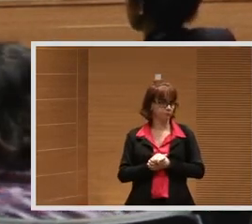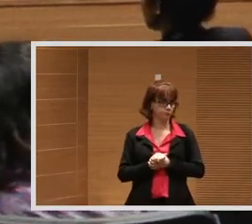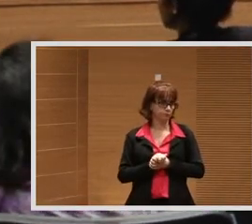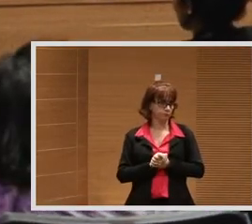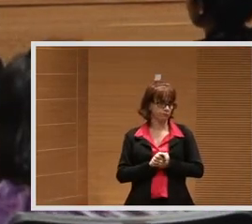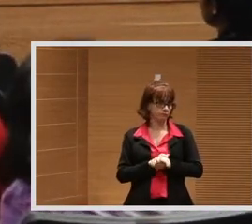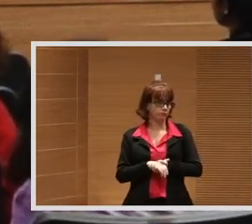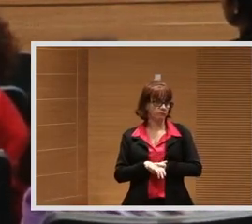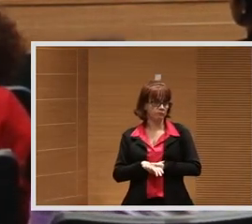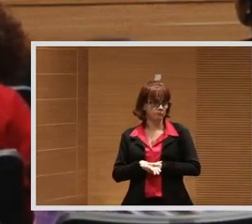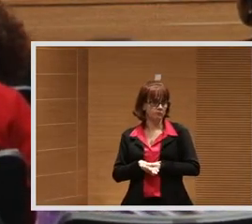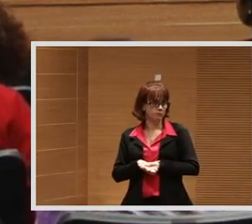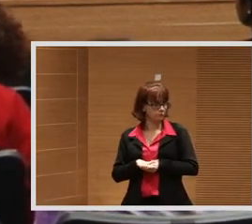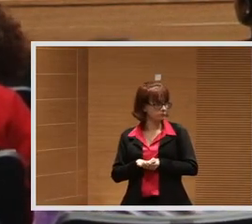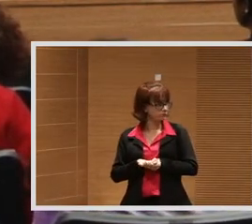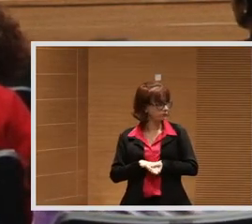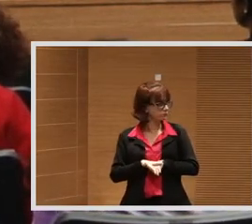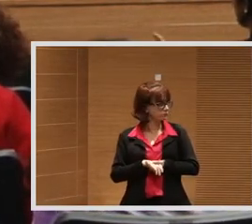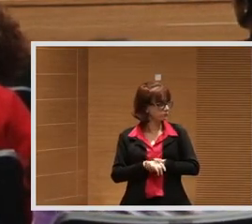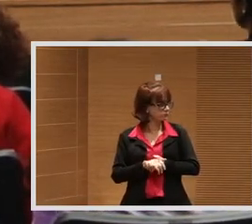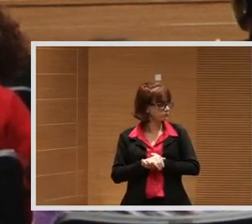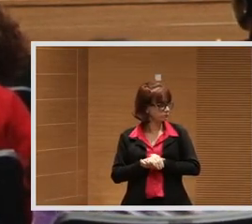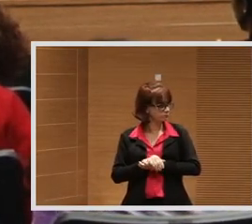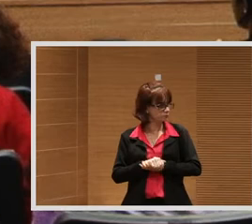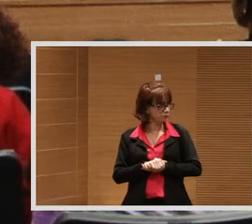Uhum. Não, acho que enquanto passa. Tá. Bom.